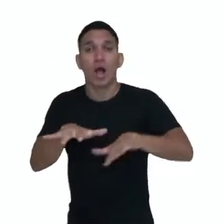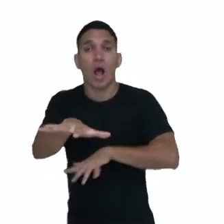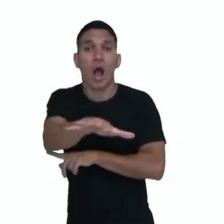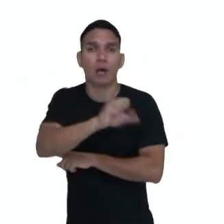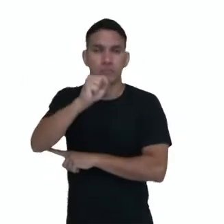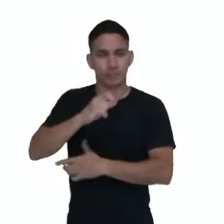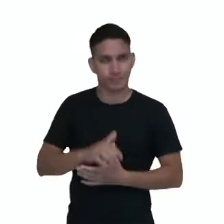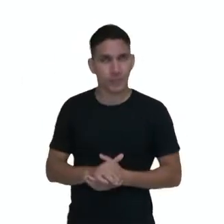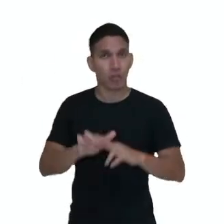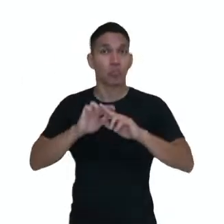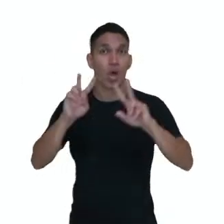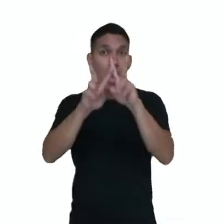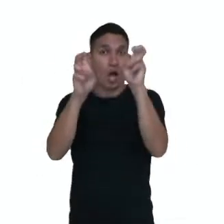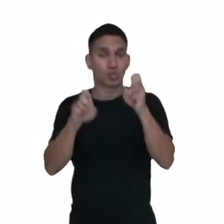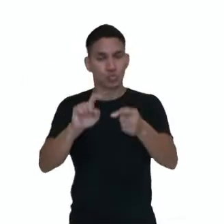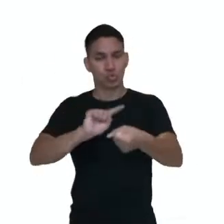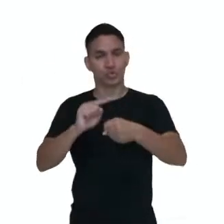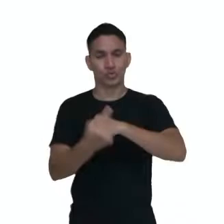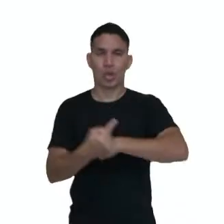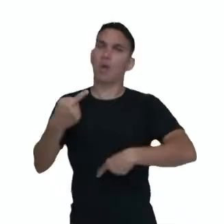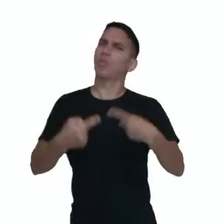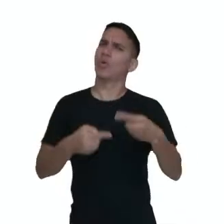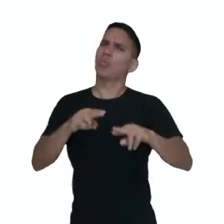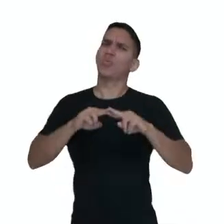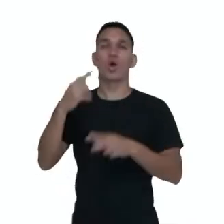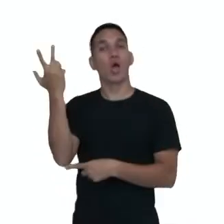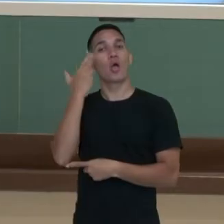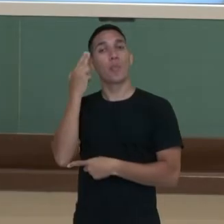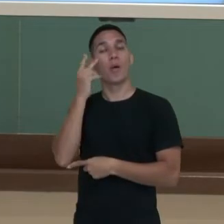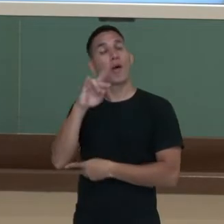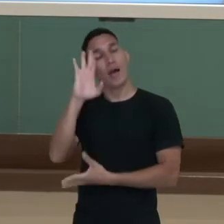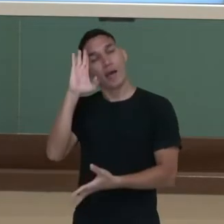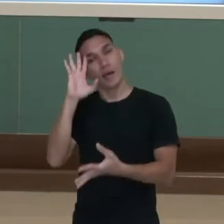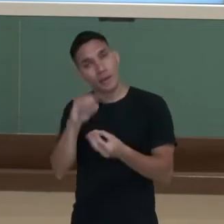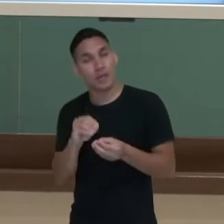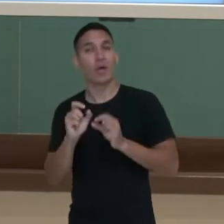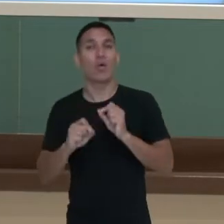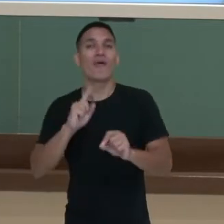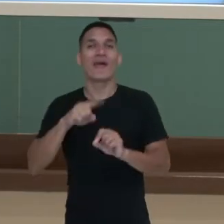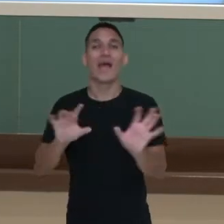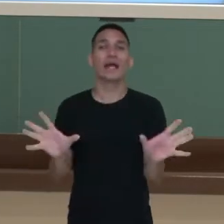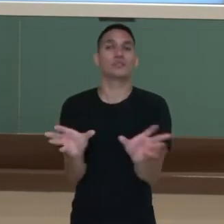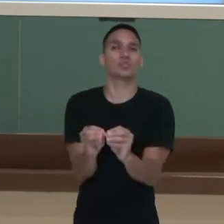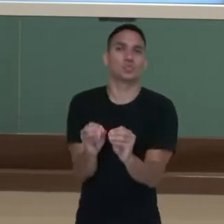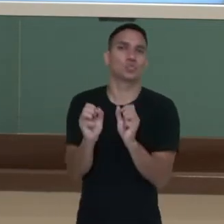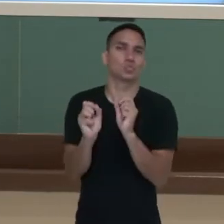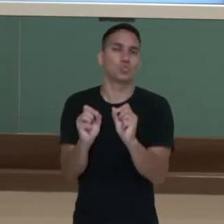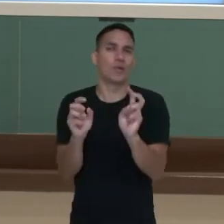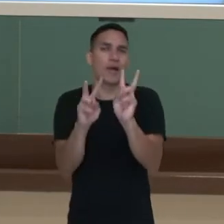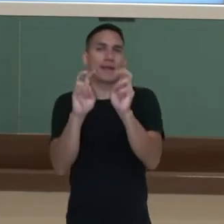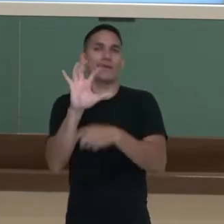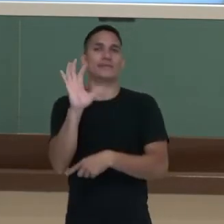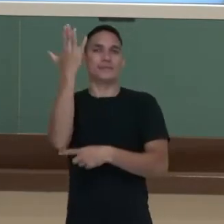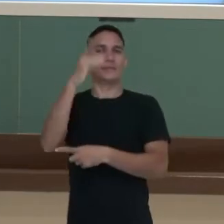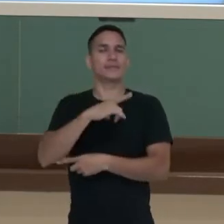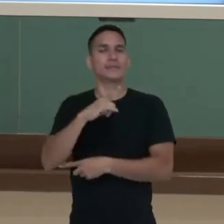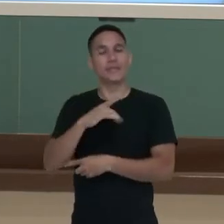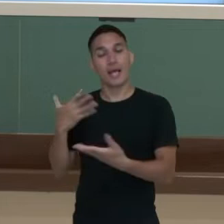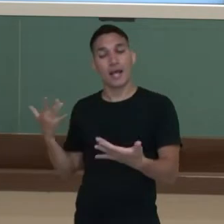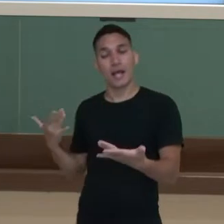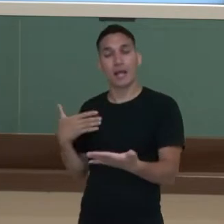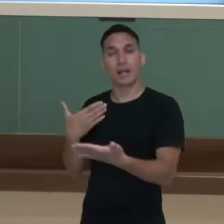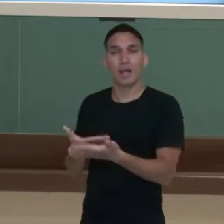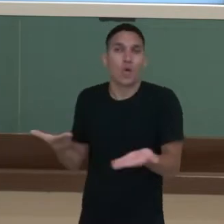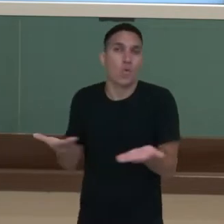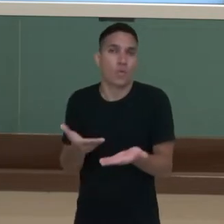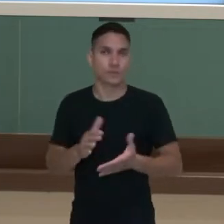é muito comum as pessoas entenderem então geopolítica como uma síntese, um resumo dos acontecimentos atuais.